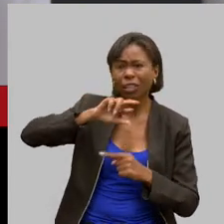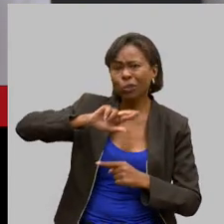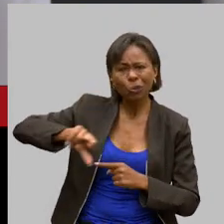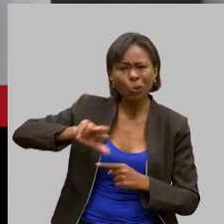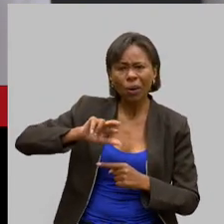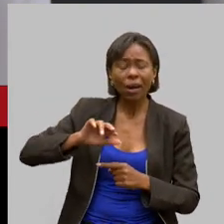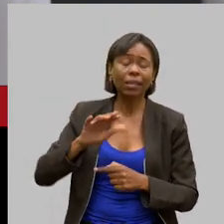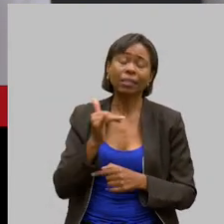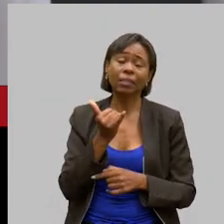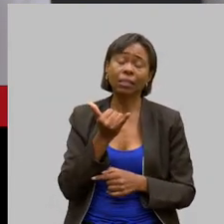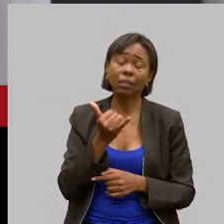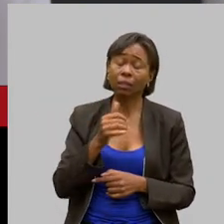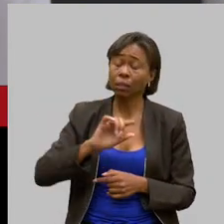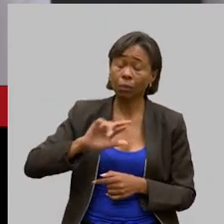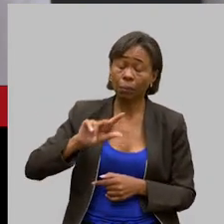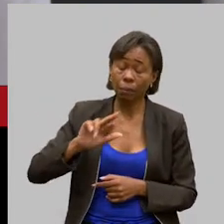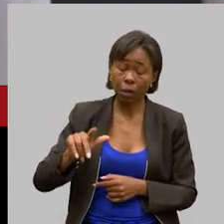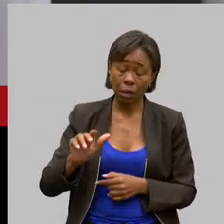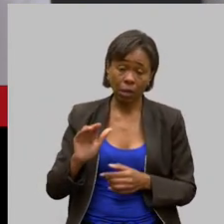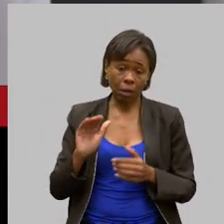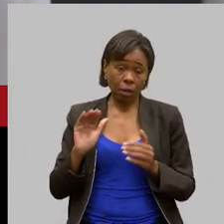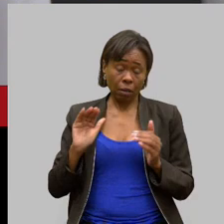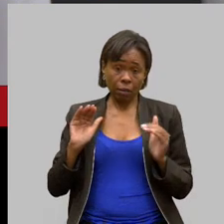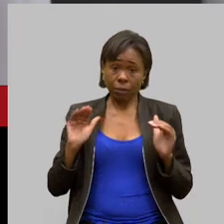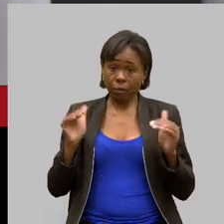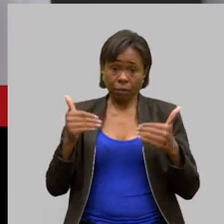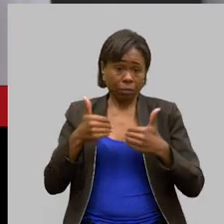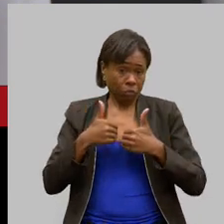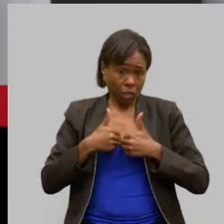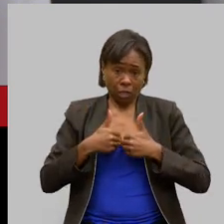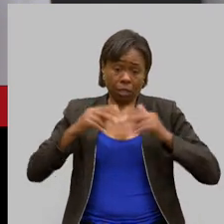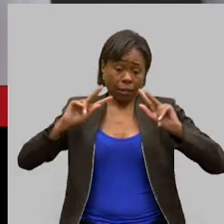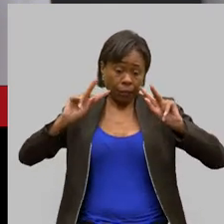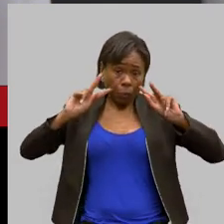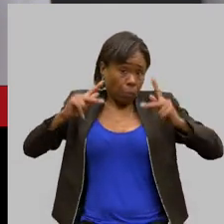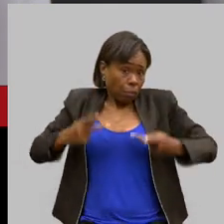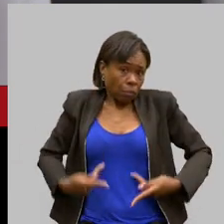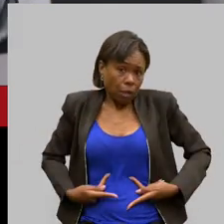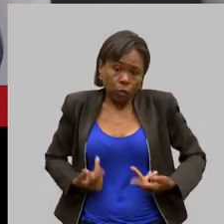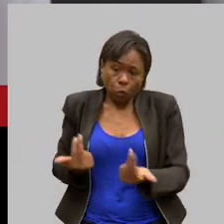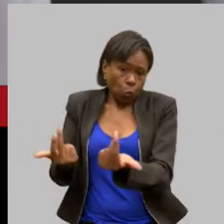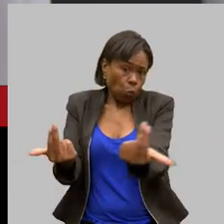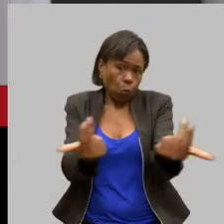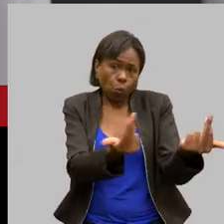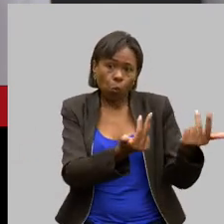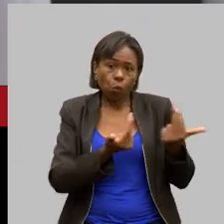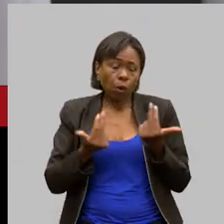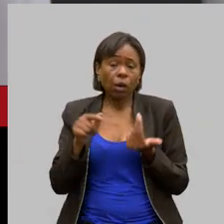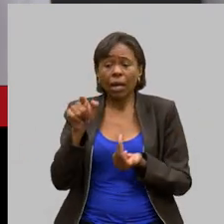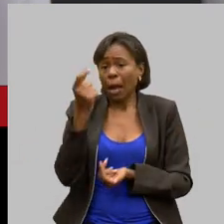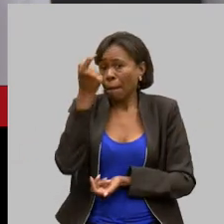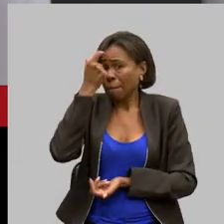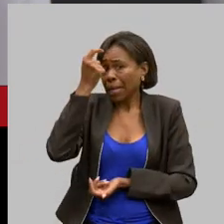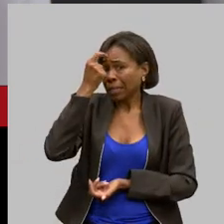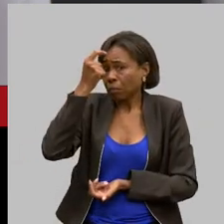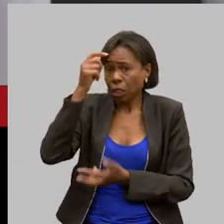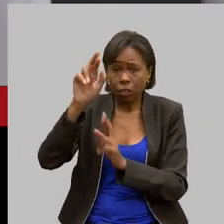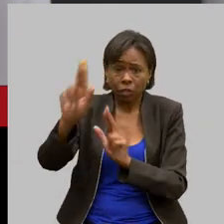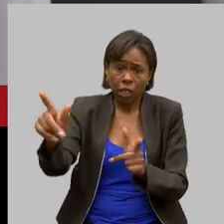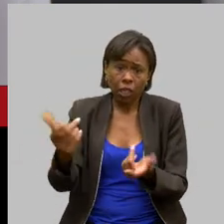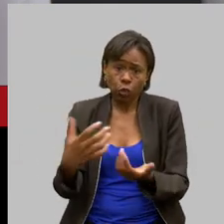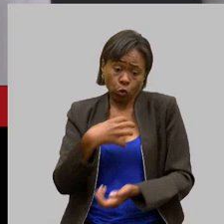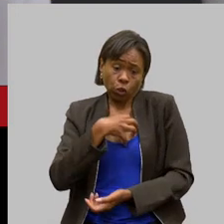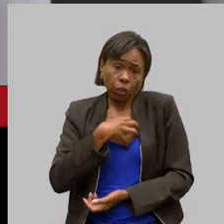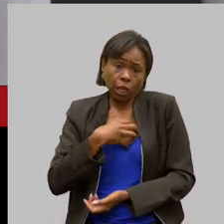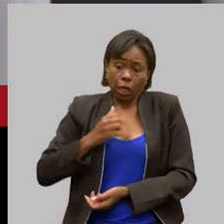adjetivo o autista é um ser humano como nós todos somos só pensa diferente atitudes diferentes